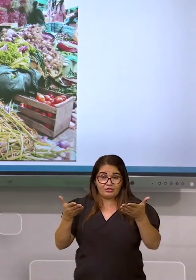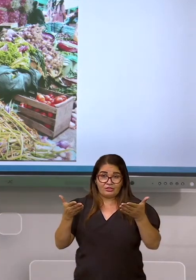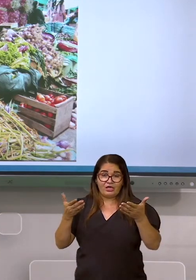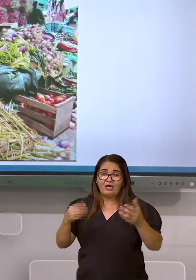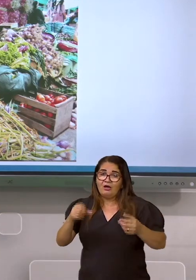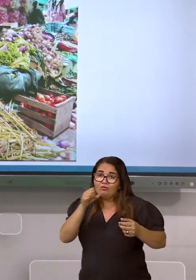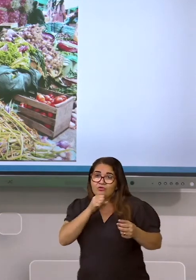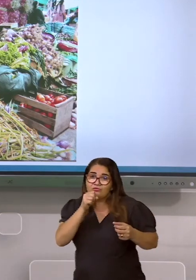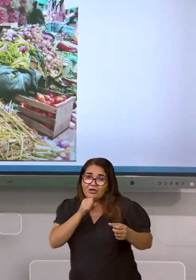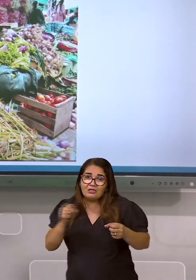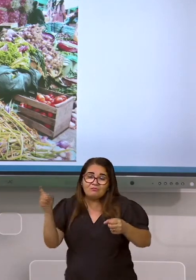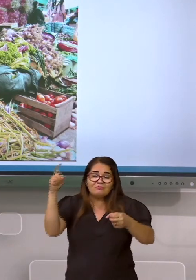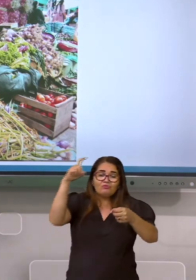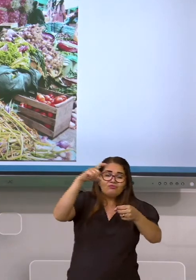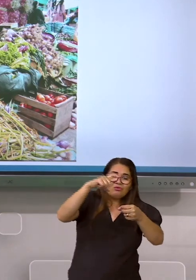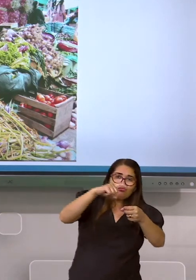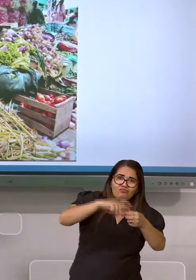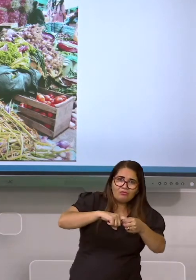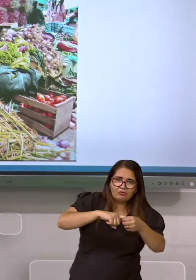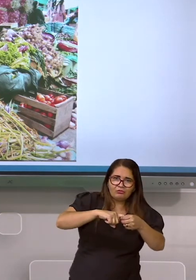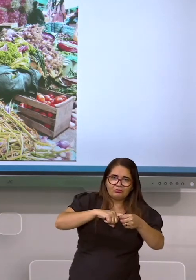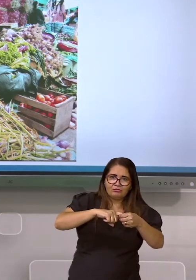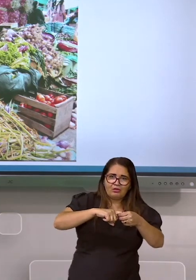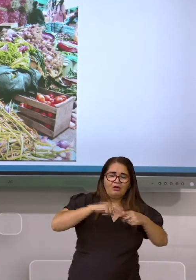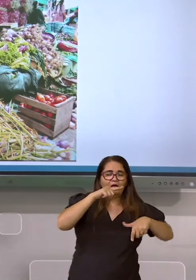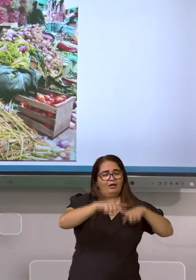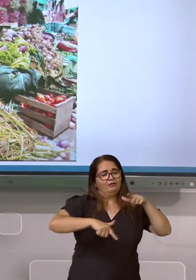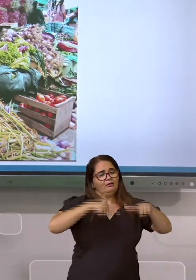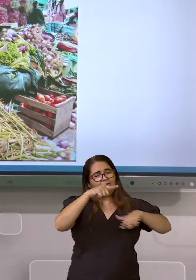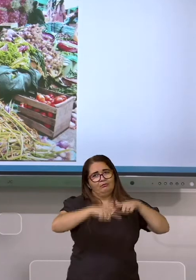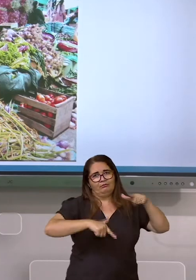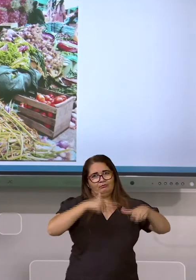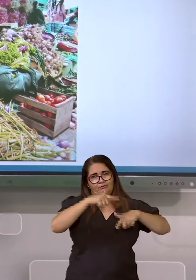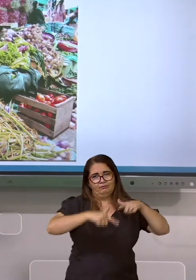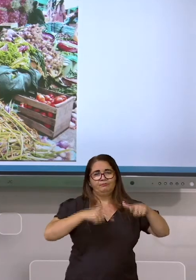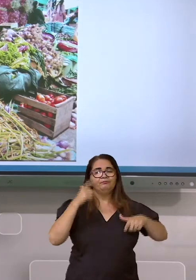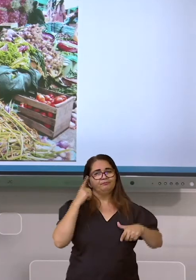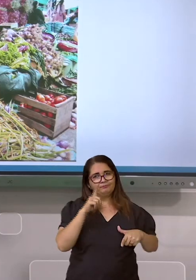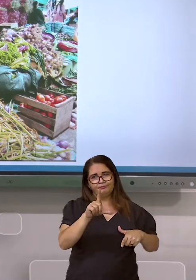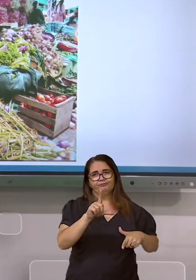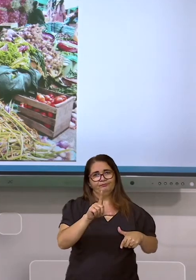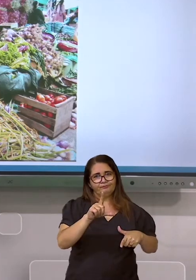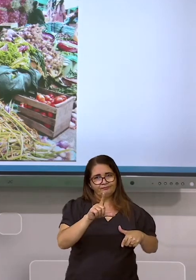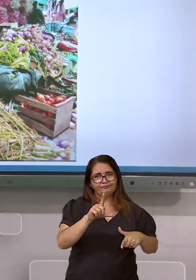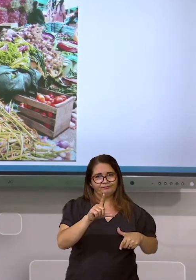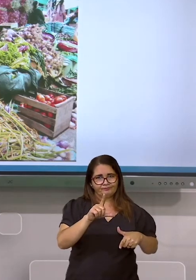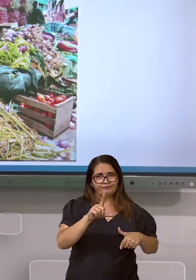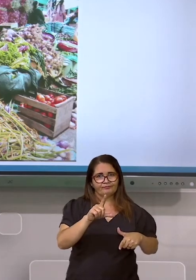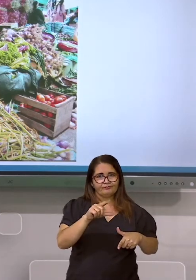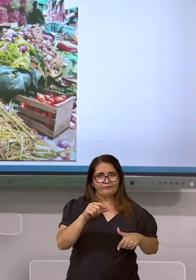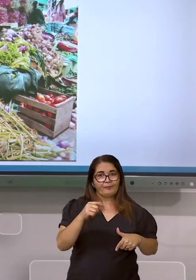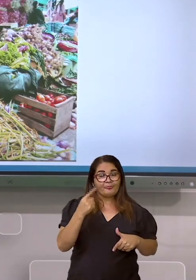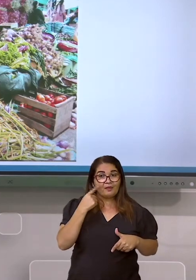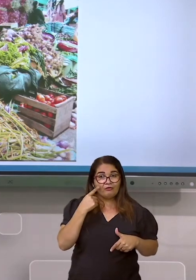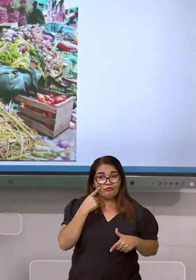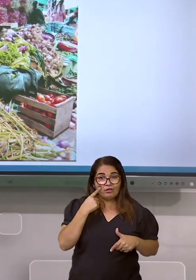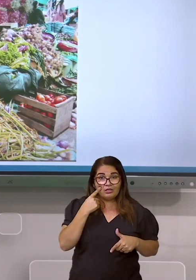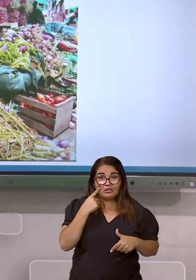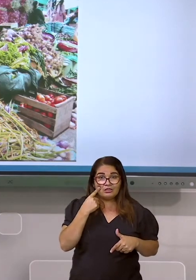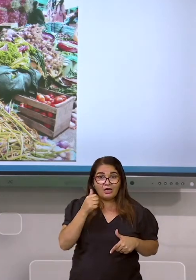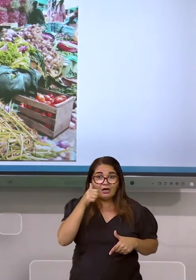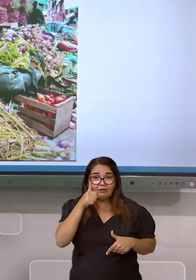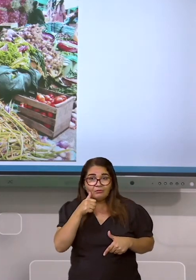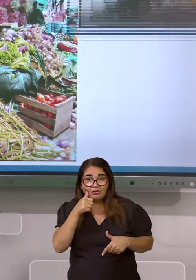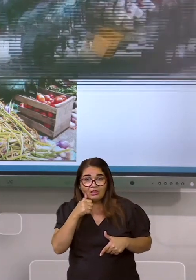acrescentar algo no dia a dia das suas casas também, tá? Aí, pequeno agricultor,